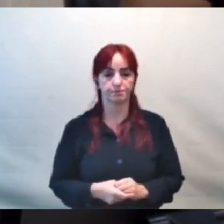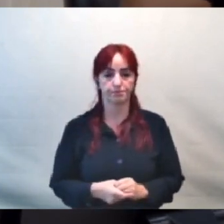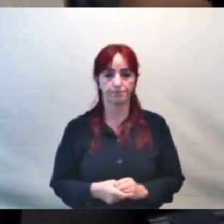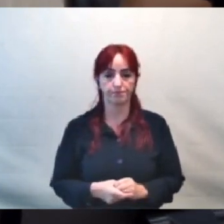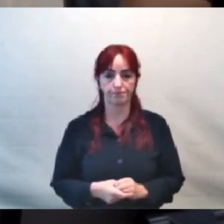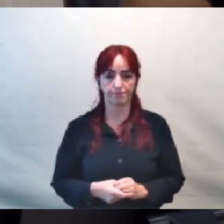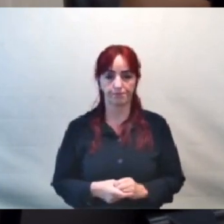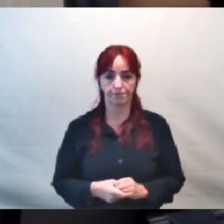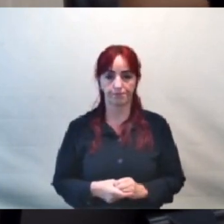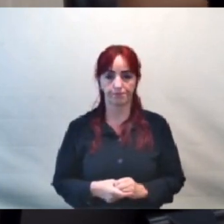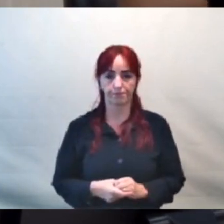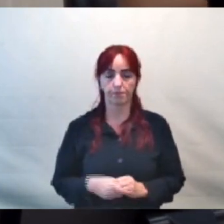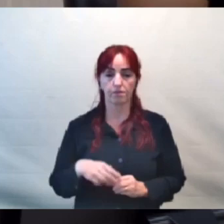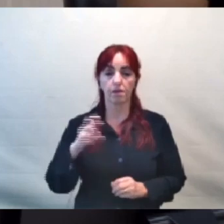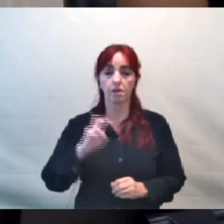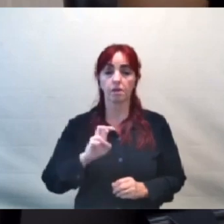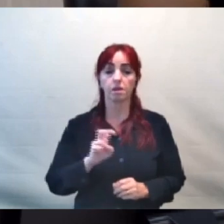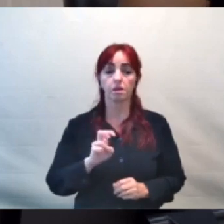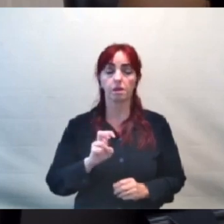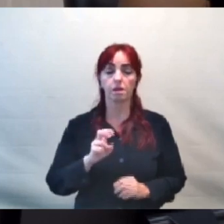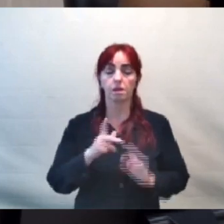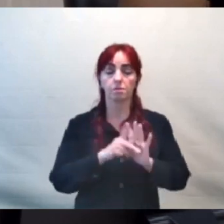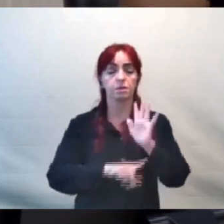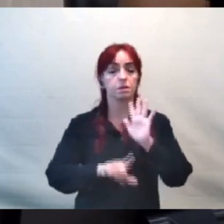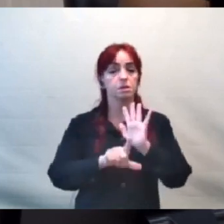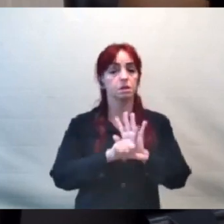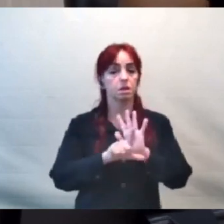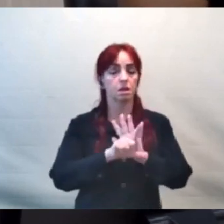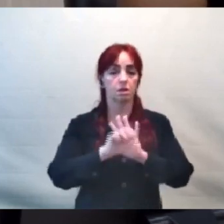O quinto projeto de lei é o projeto